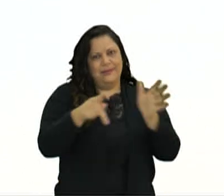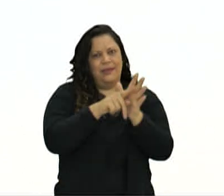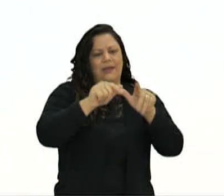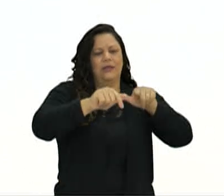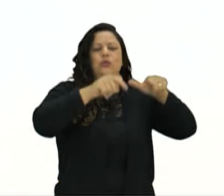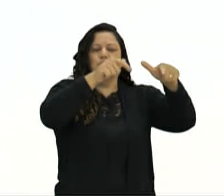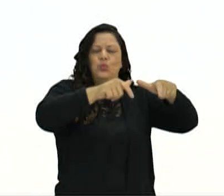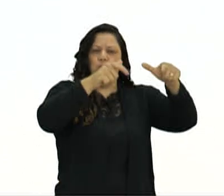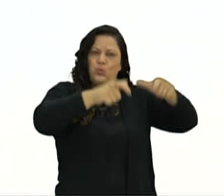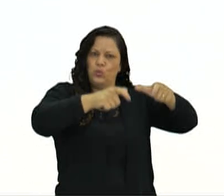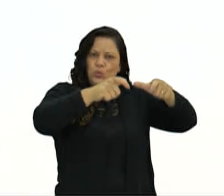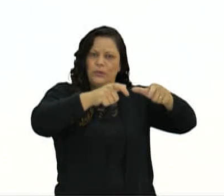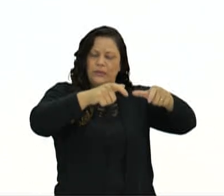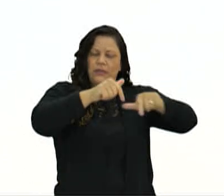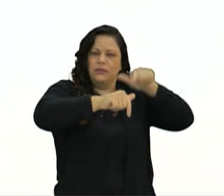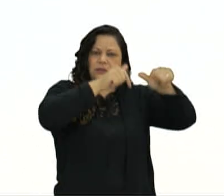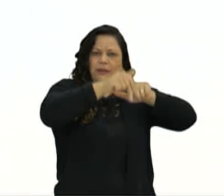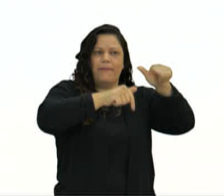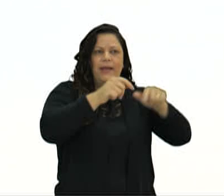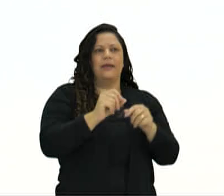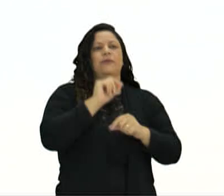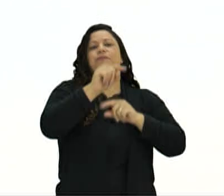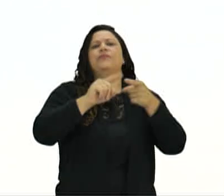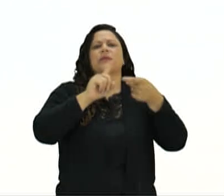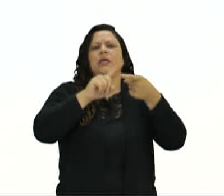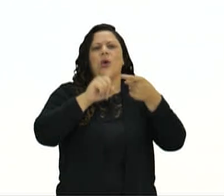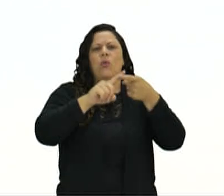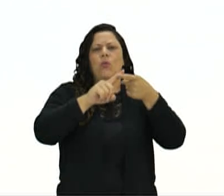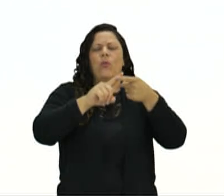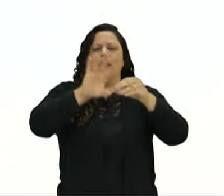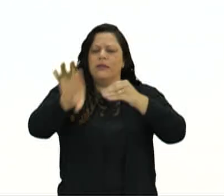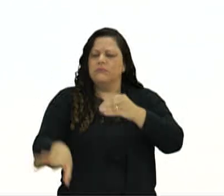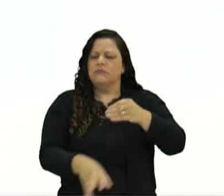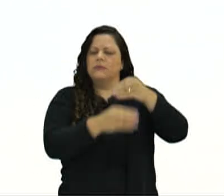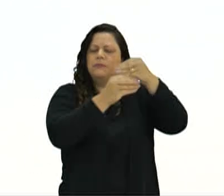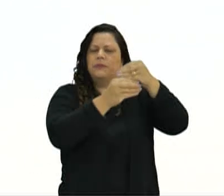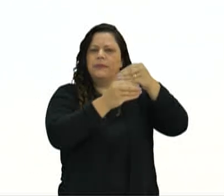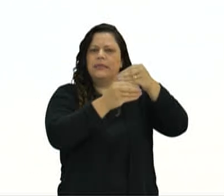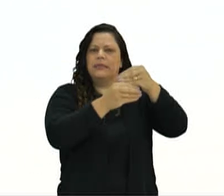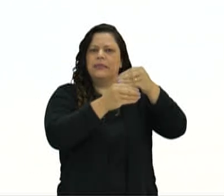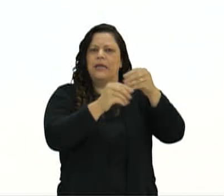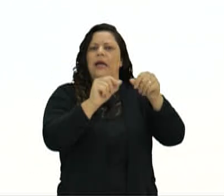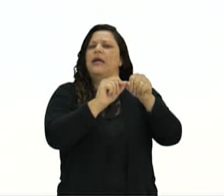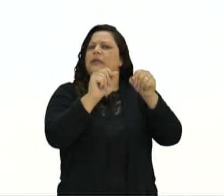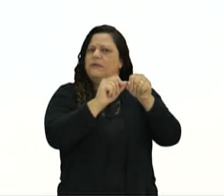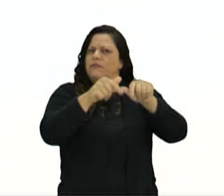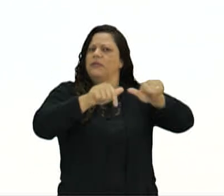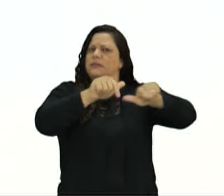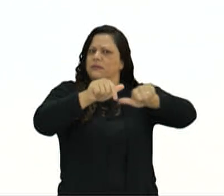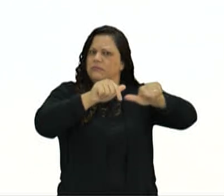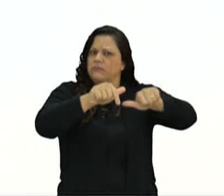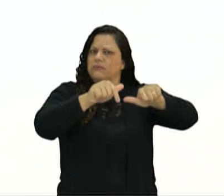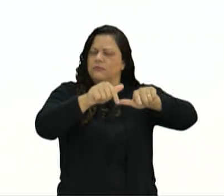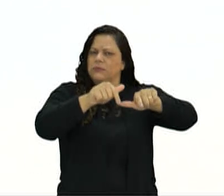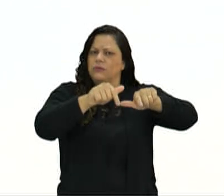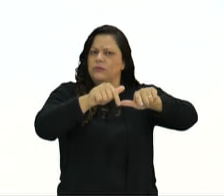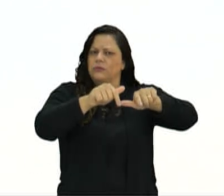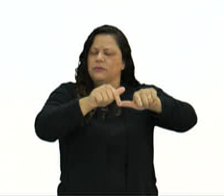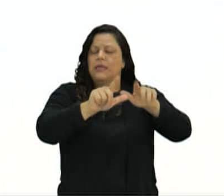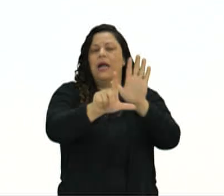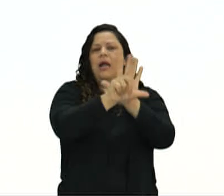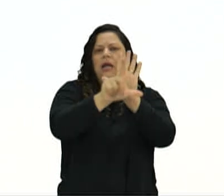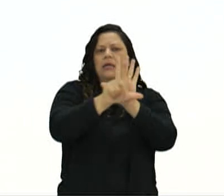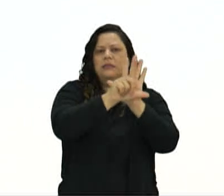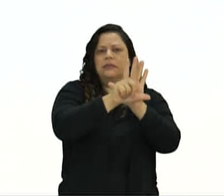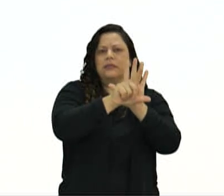por implementar e executar as leis. Essas leis, elas são feitas onde, né? Elas